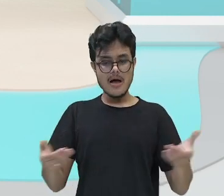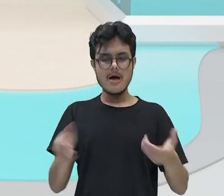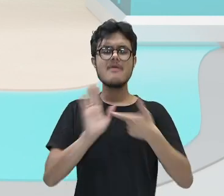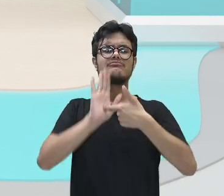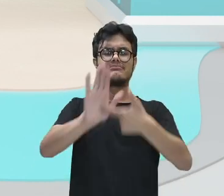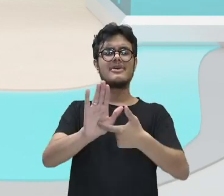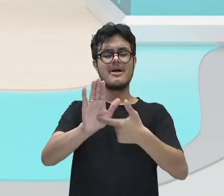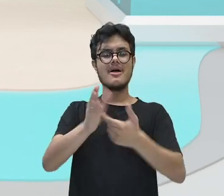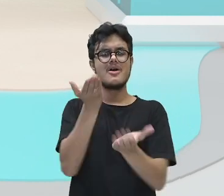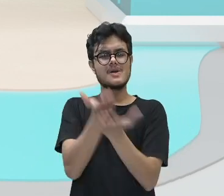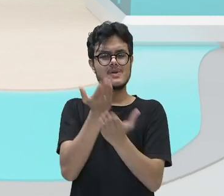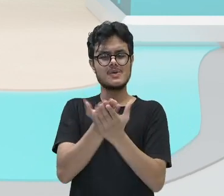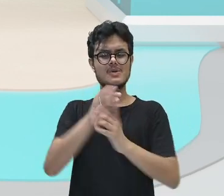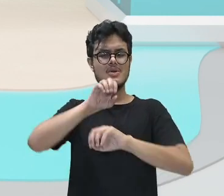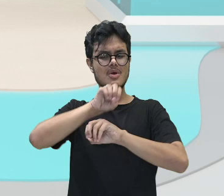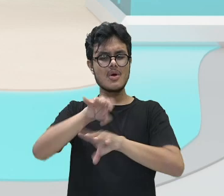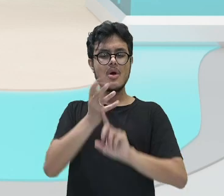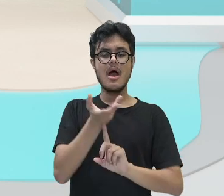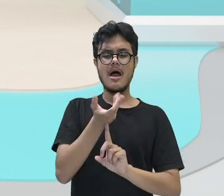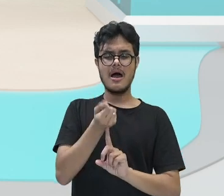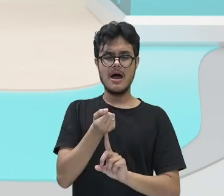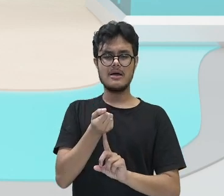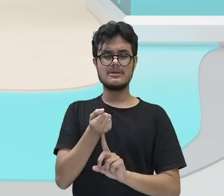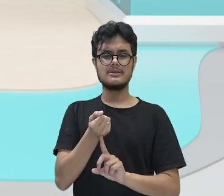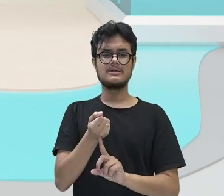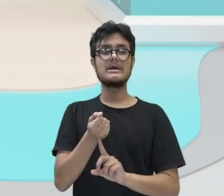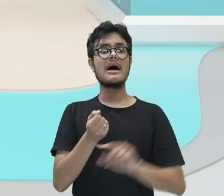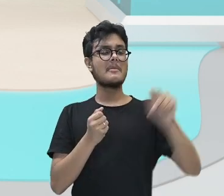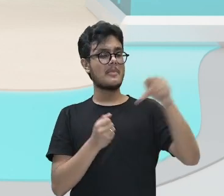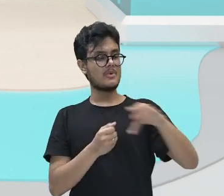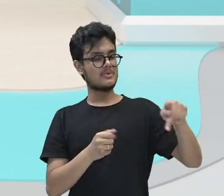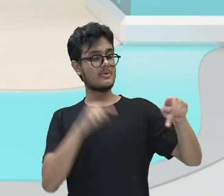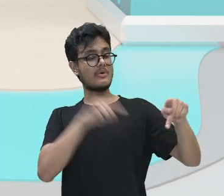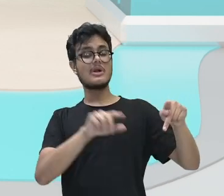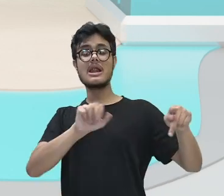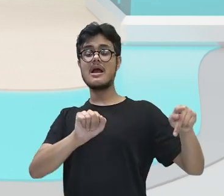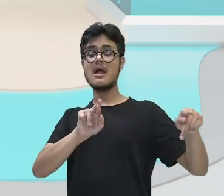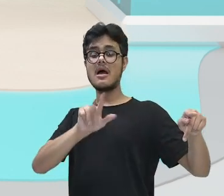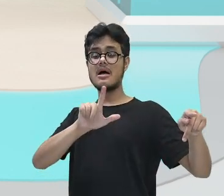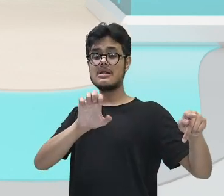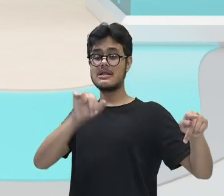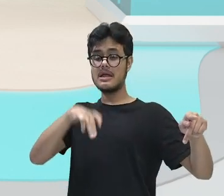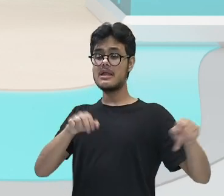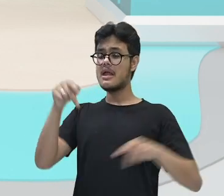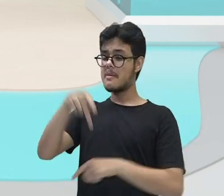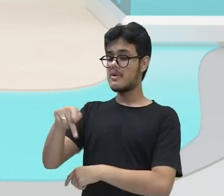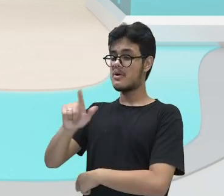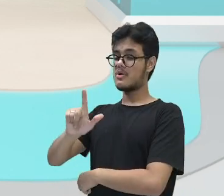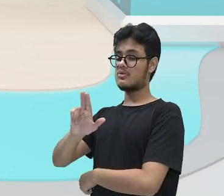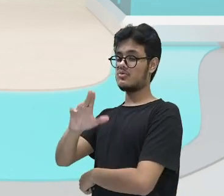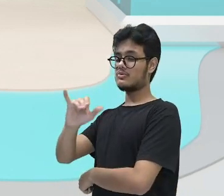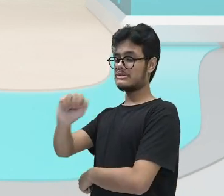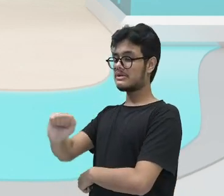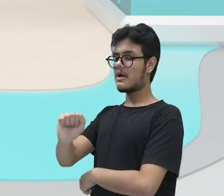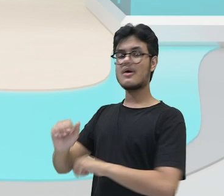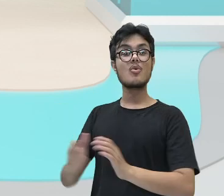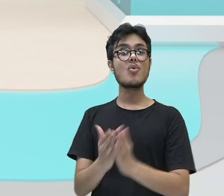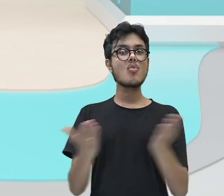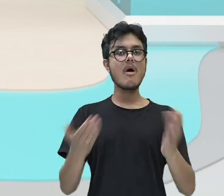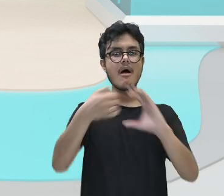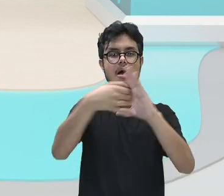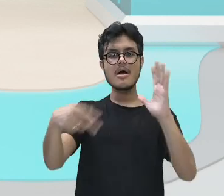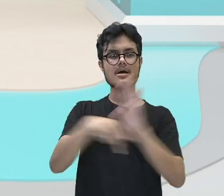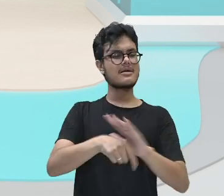de cada personagem que estão agora encenando para vocês as aulas de arte, professora Arlene e professora